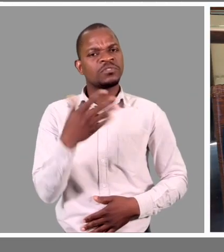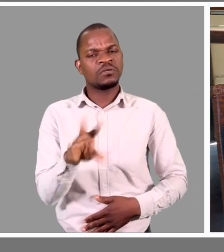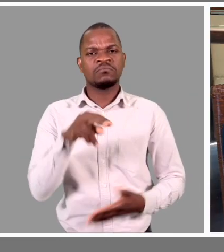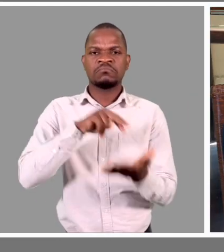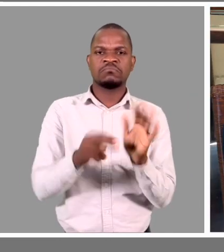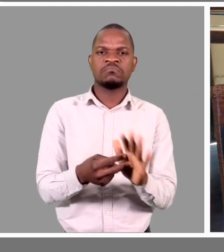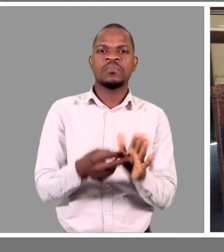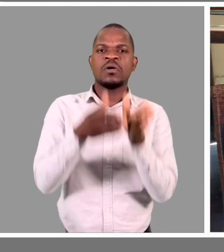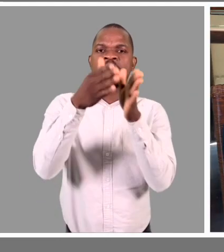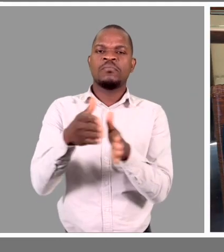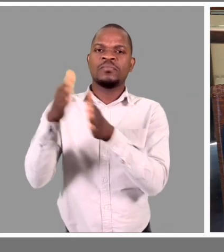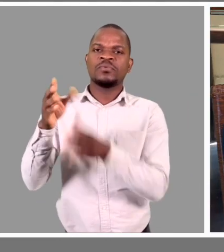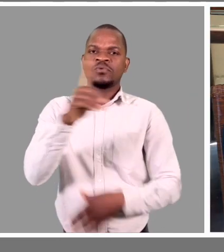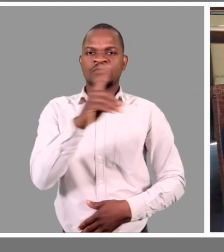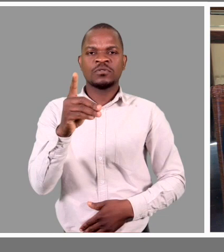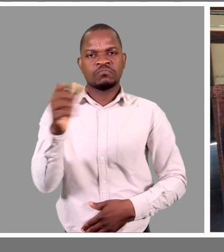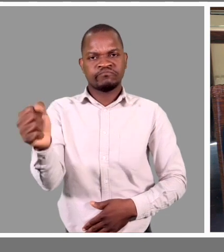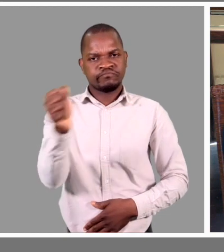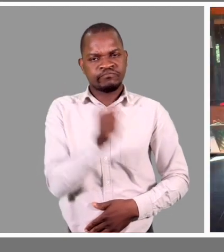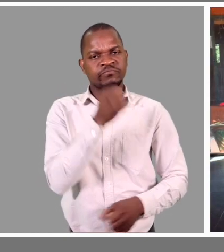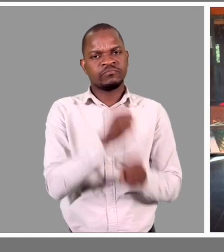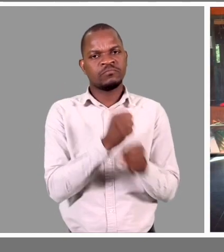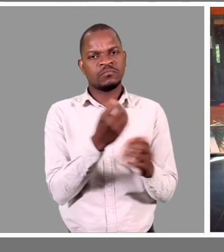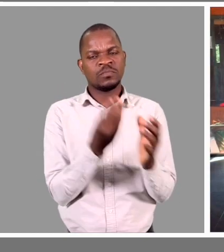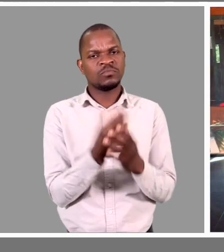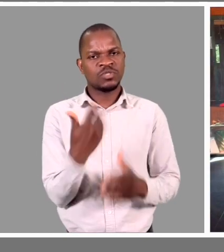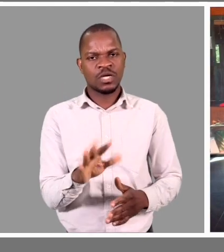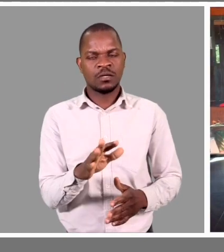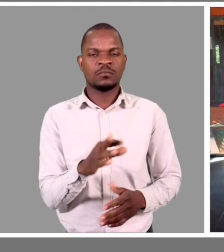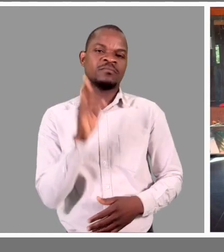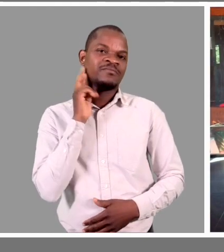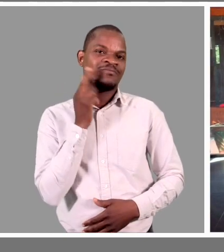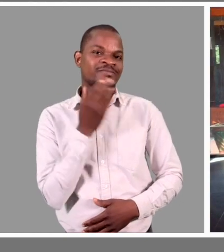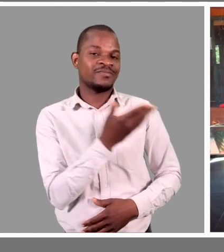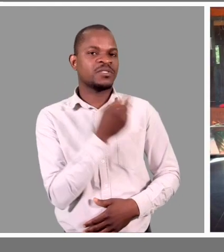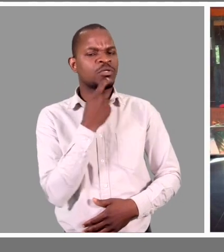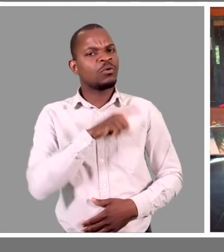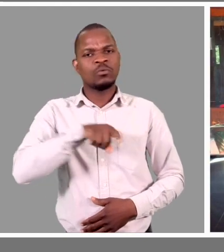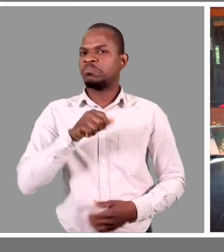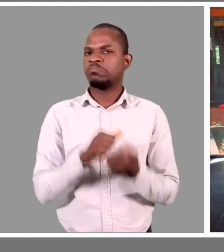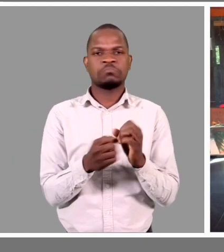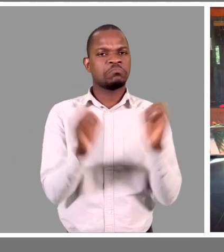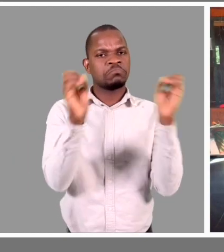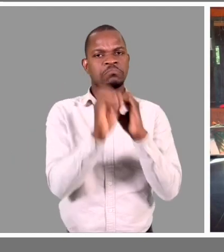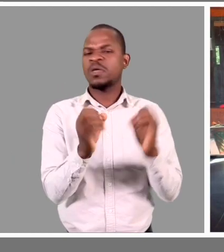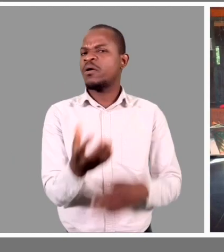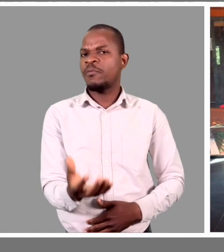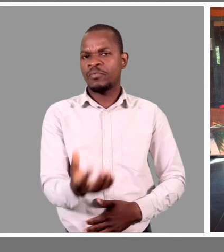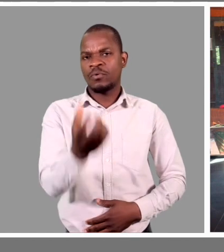nesse caso, trabalhar com pessoas com deficiência e ter um funcionário? Sim, nós não temos nenhum problema em ter um